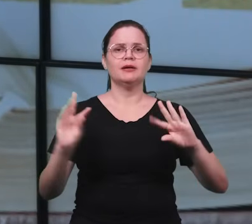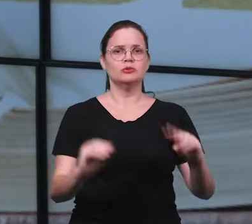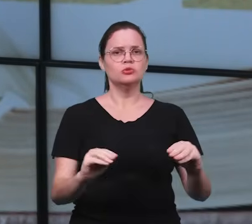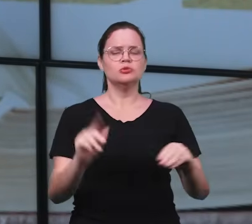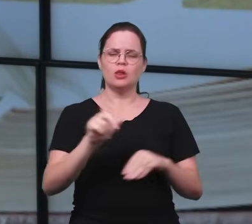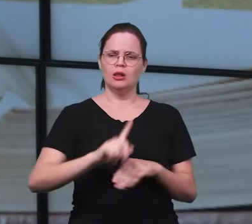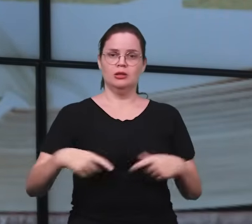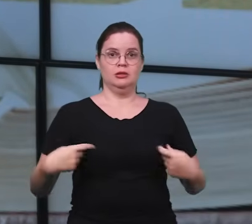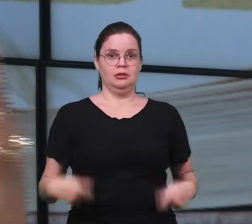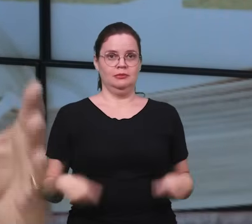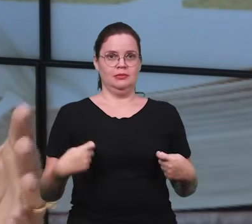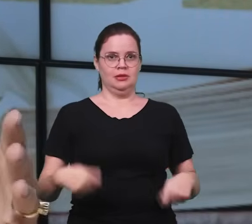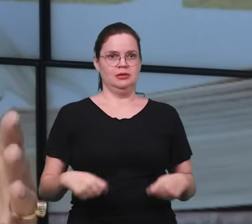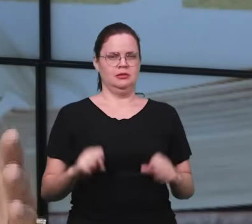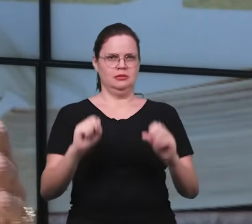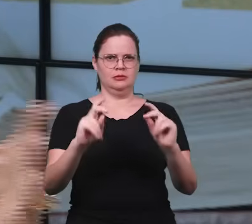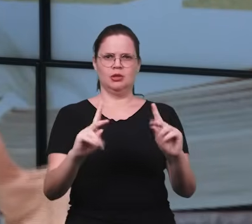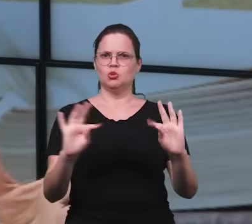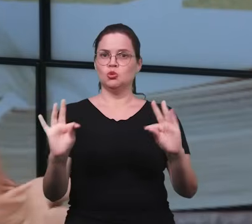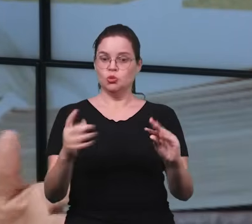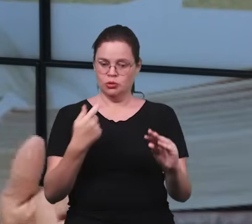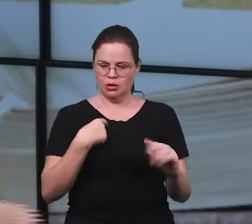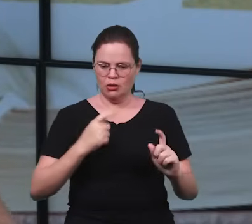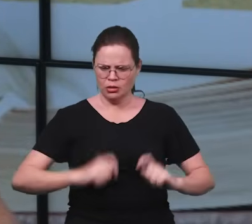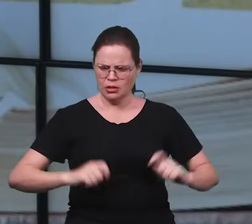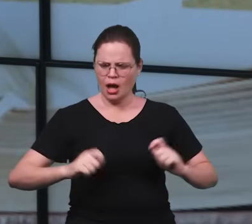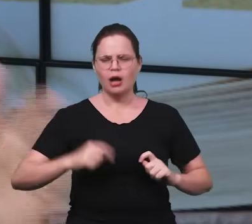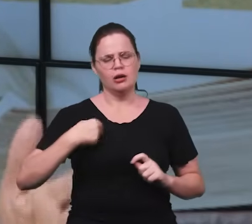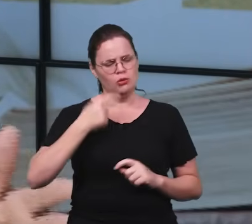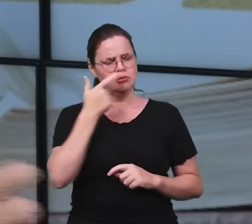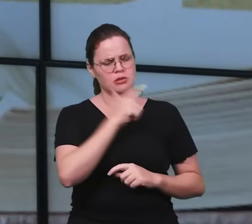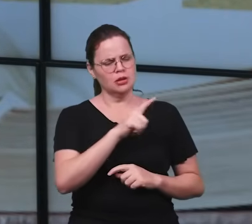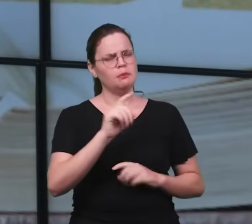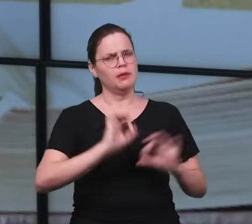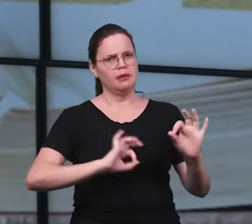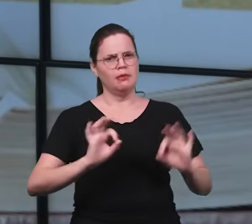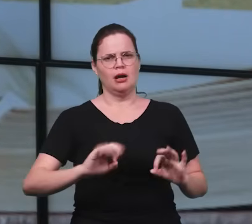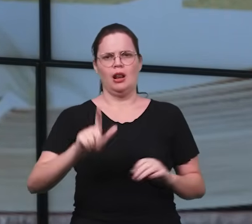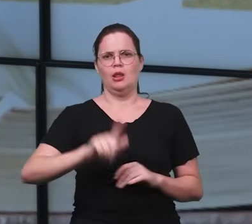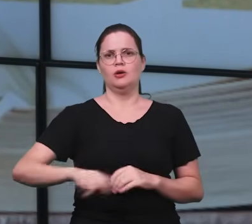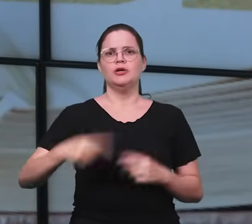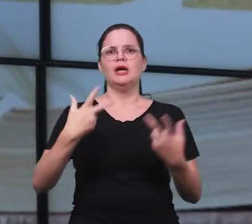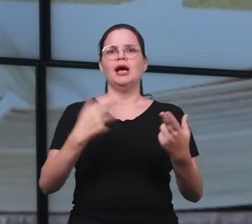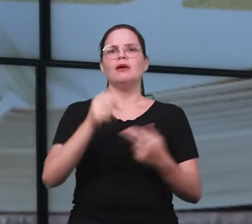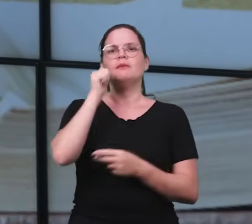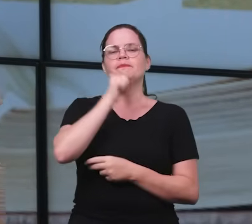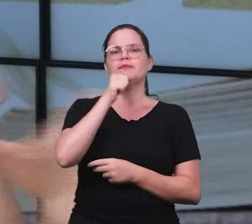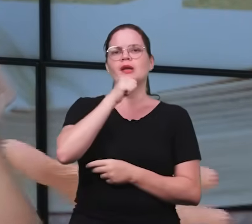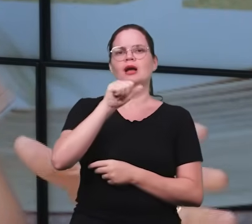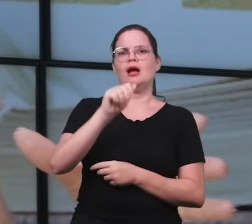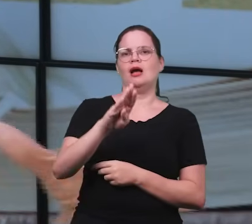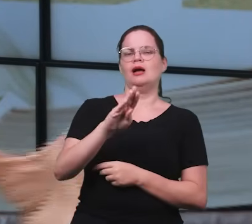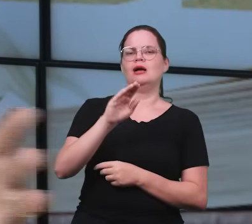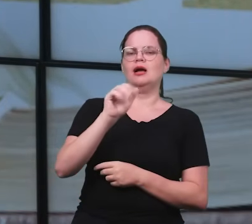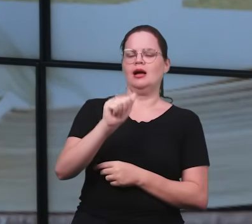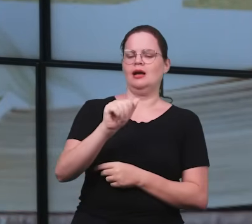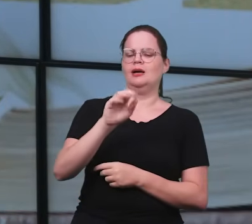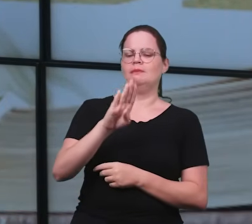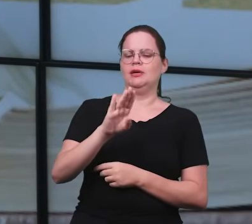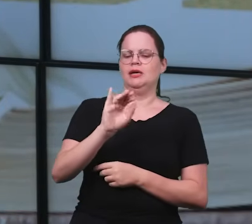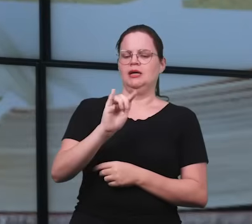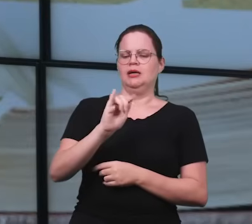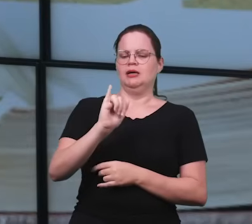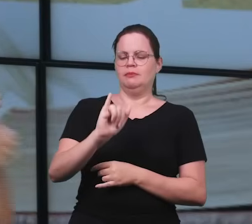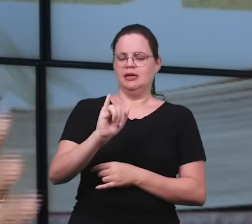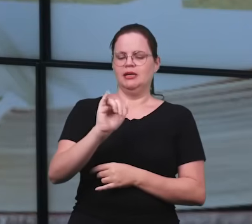necessárias, né? Todas as providências. Nós lembrarmos aqui de Abigail, quando foi se encontrar com Davi, que Davi